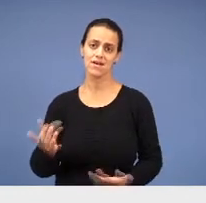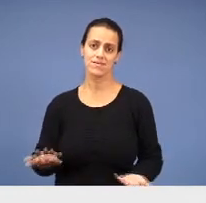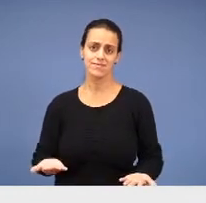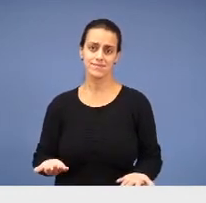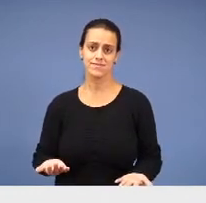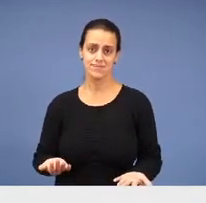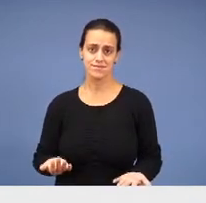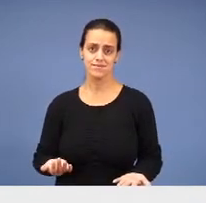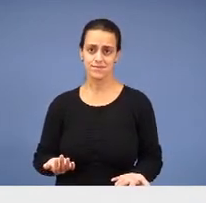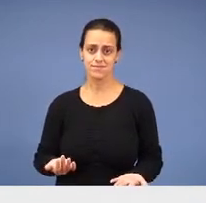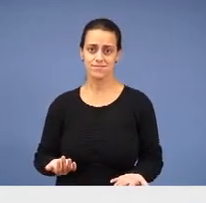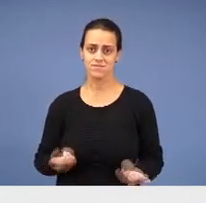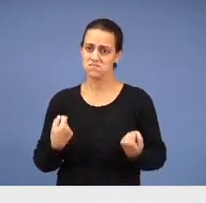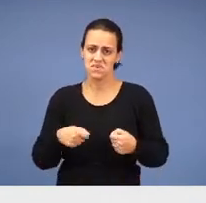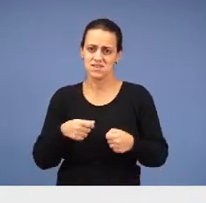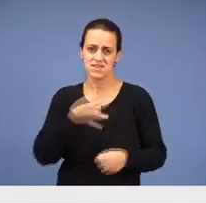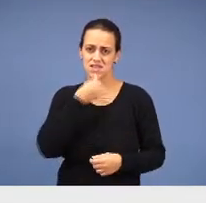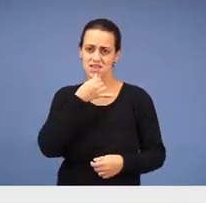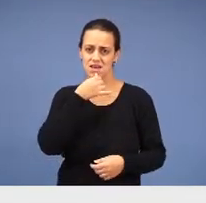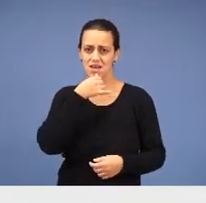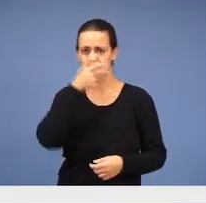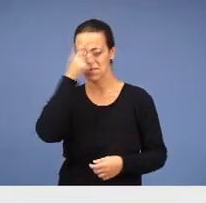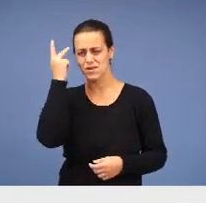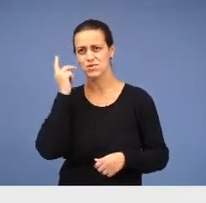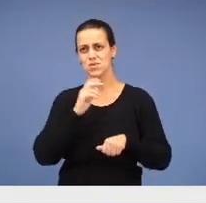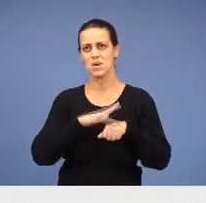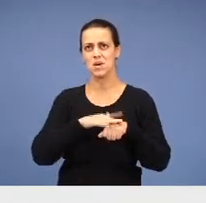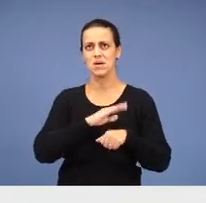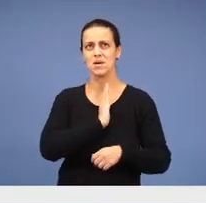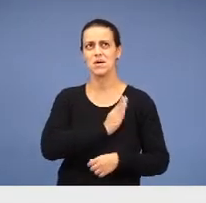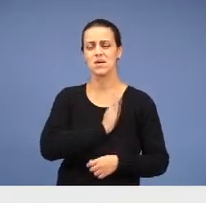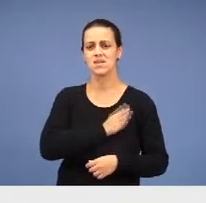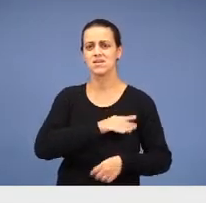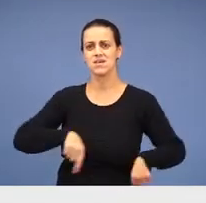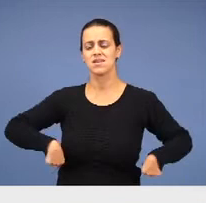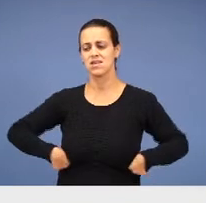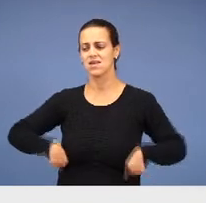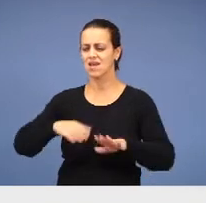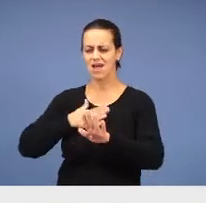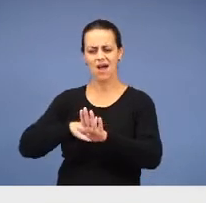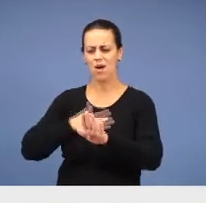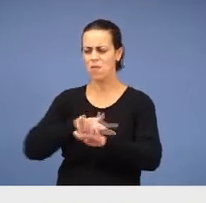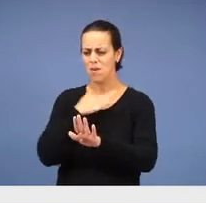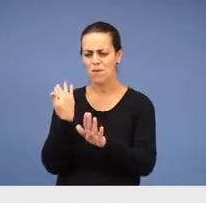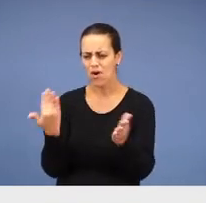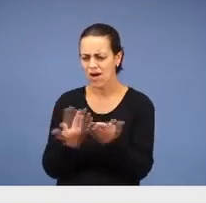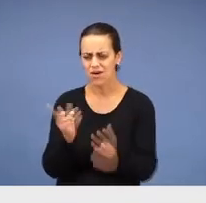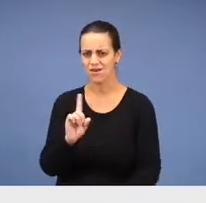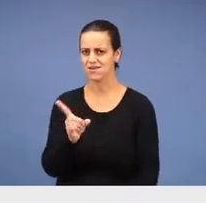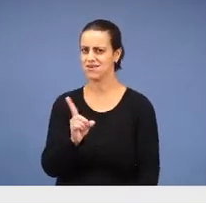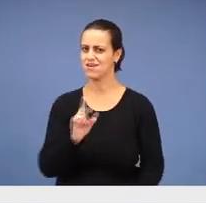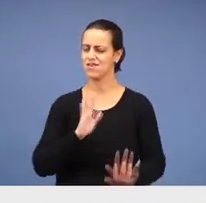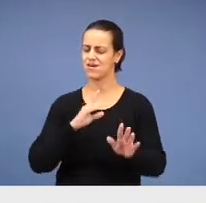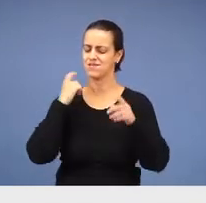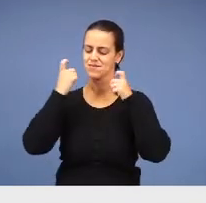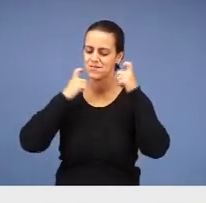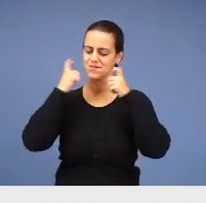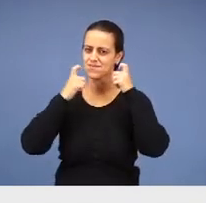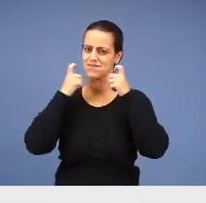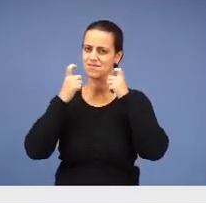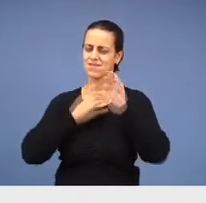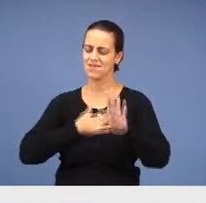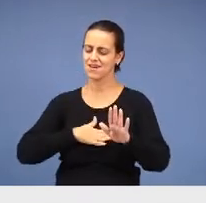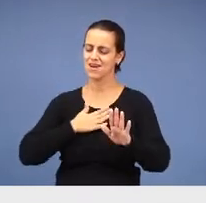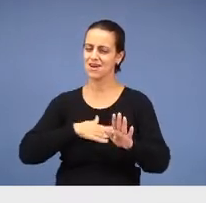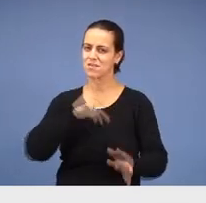muita gente aqui com problema de coração e de rim, mas não, você não vai agora. Não se preocupe. E ainda mais com essa água aqui